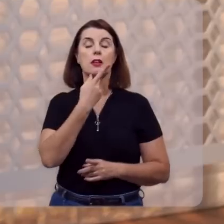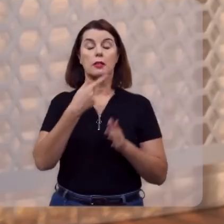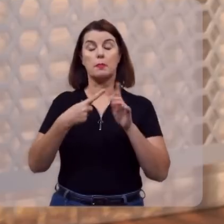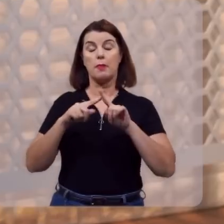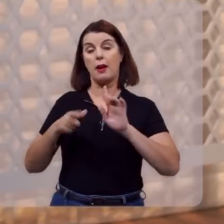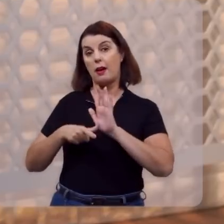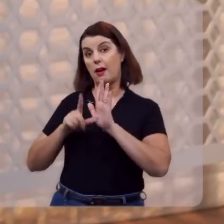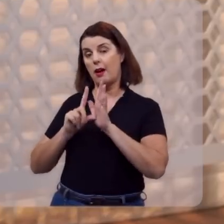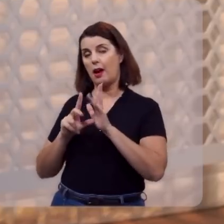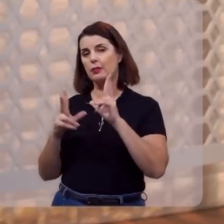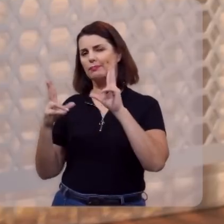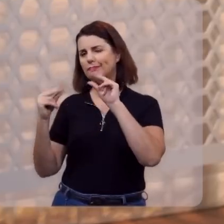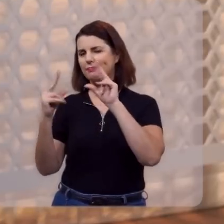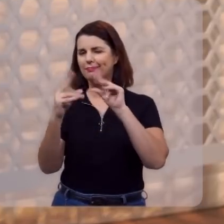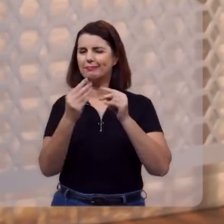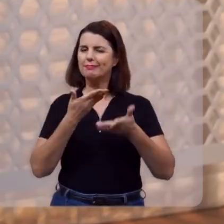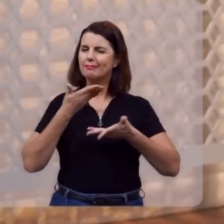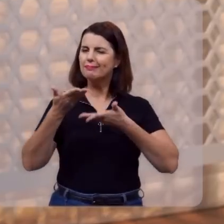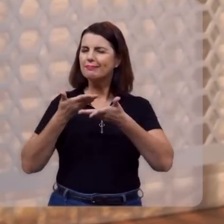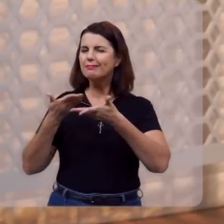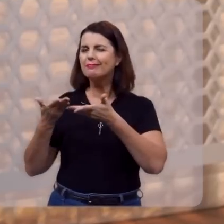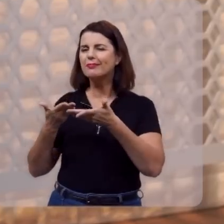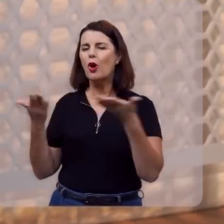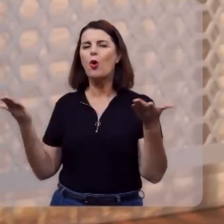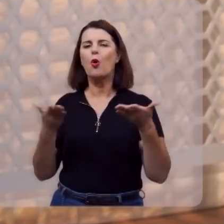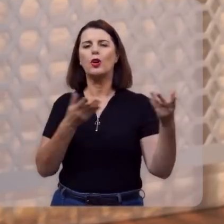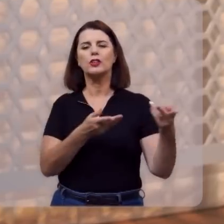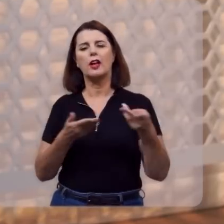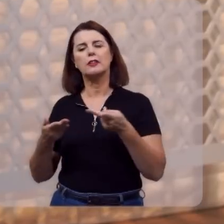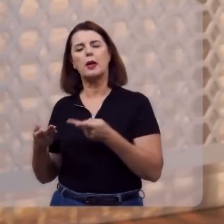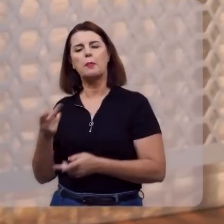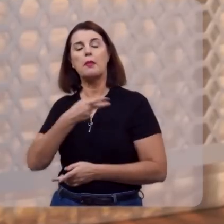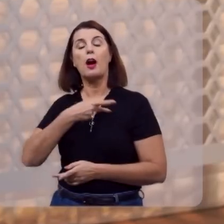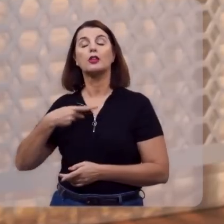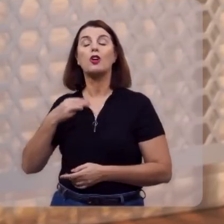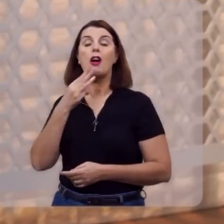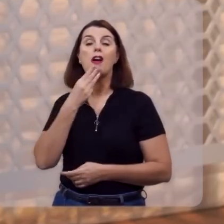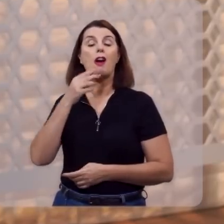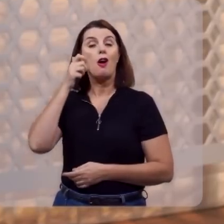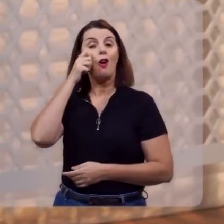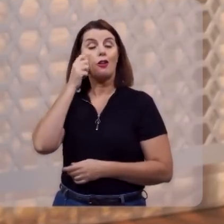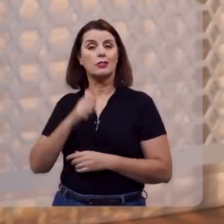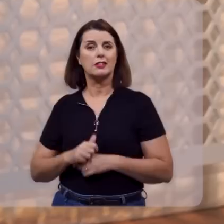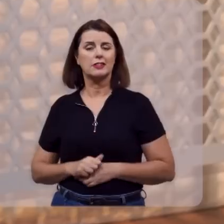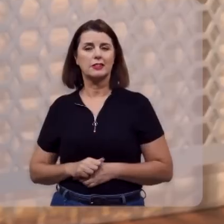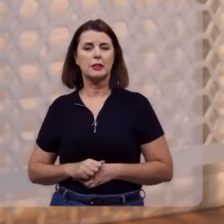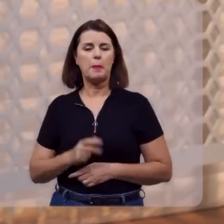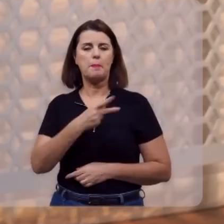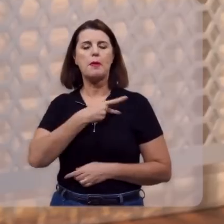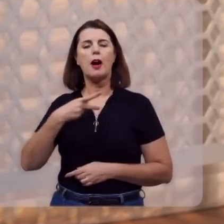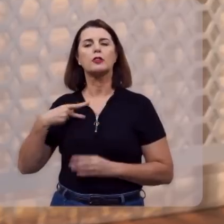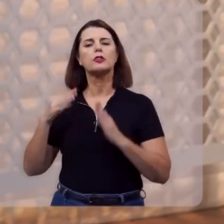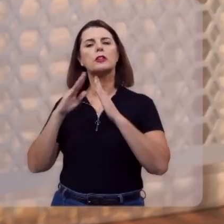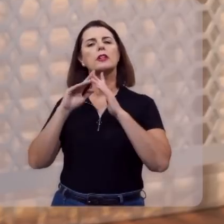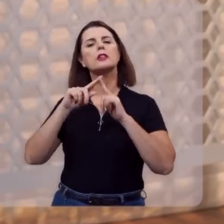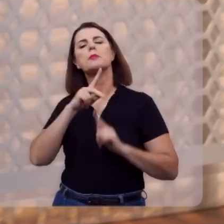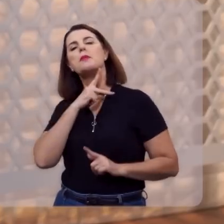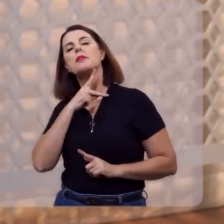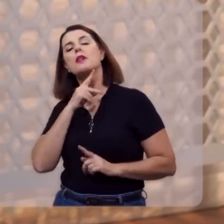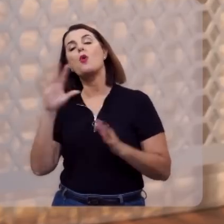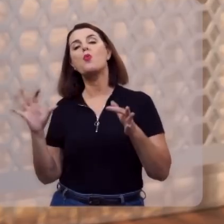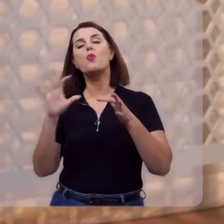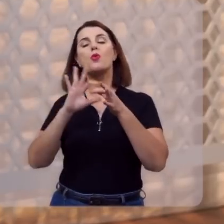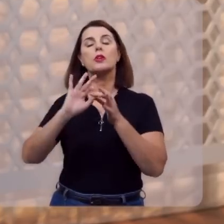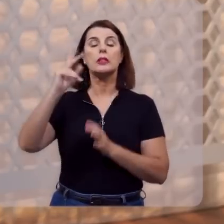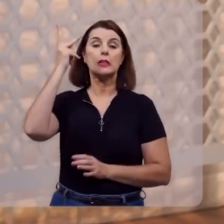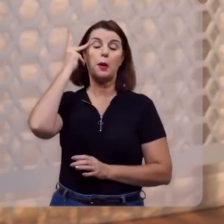antes disso, o nosso bate-papo, e hoje recebendo o reverendo Roster Guimarães Lopes, que é pastor da Igreja Presbiteriana